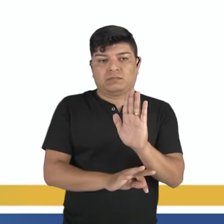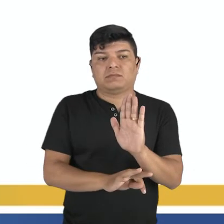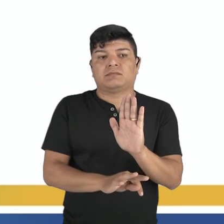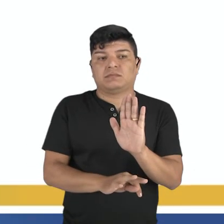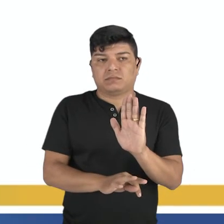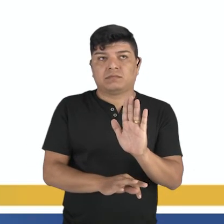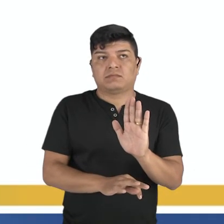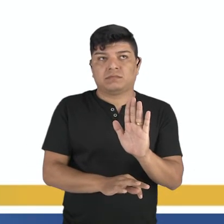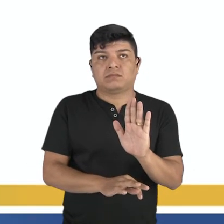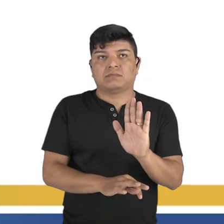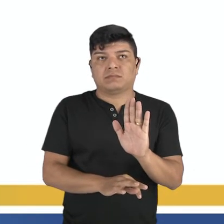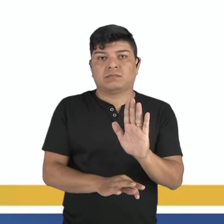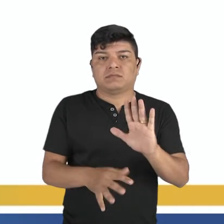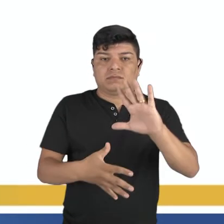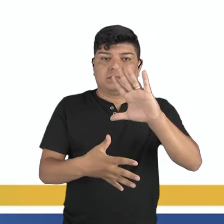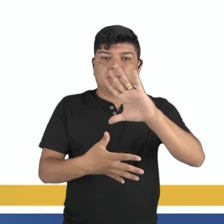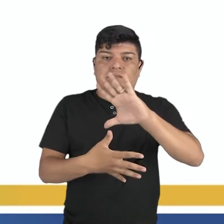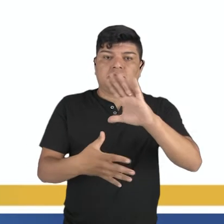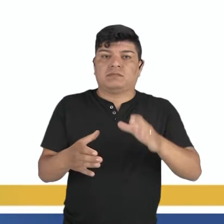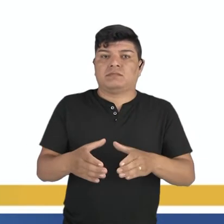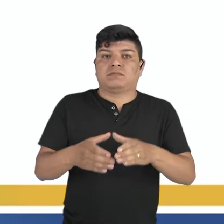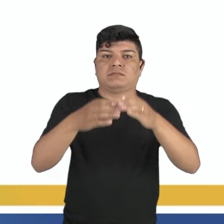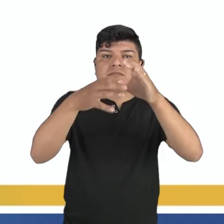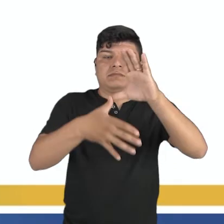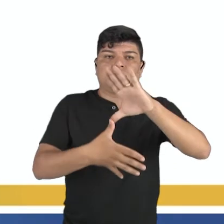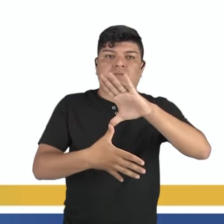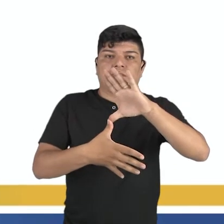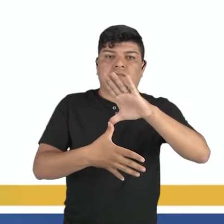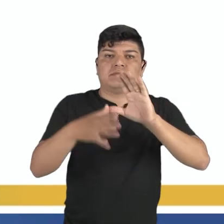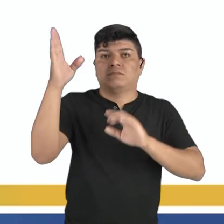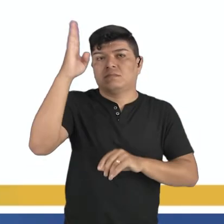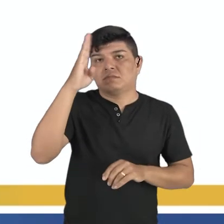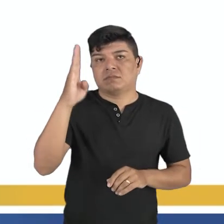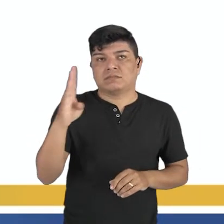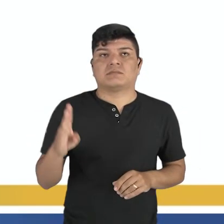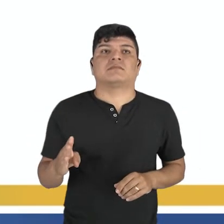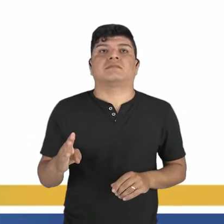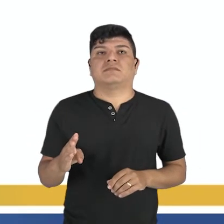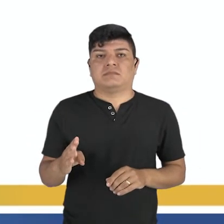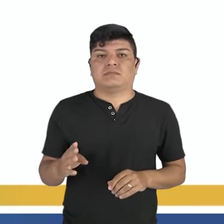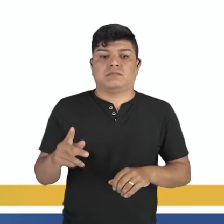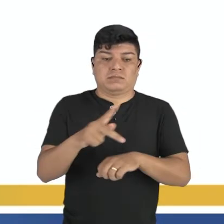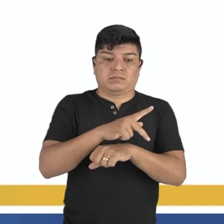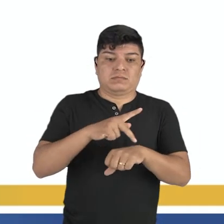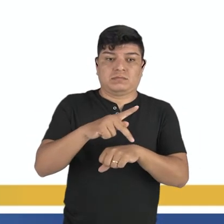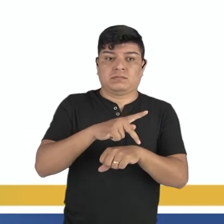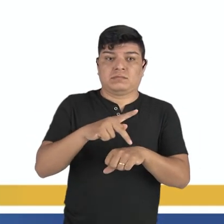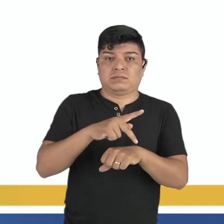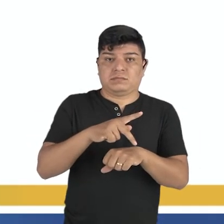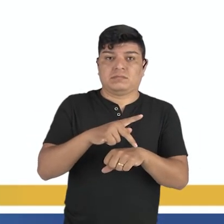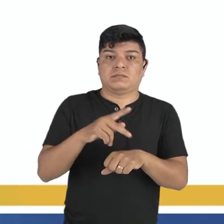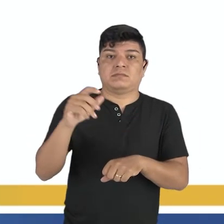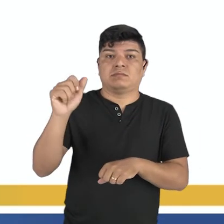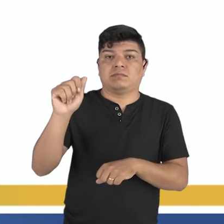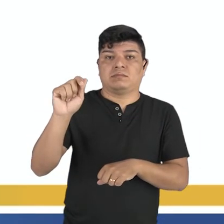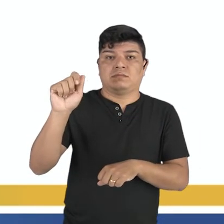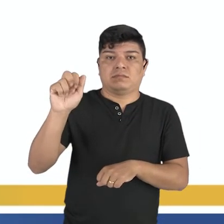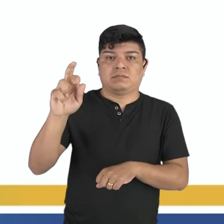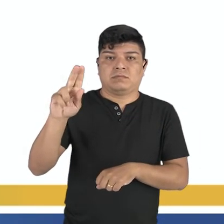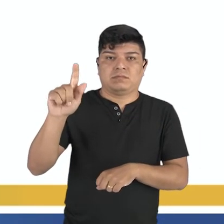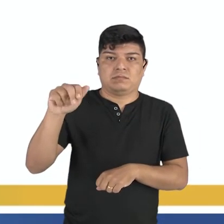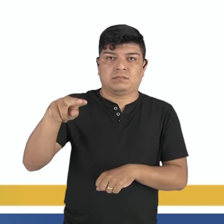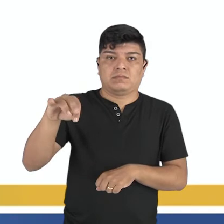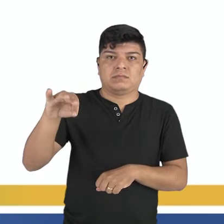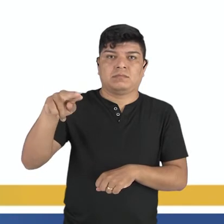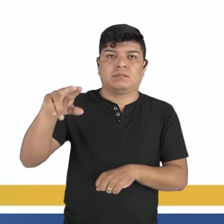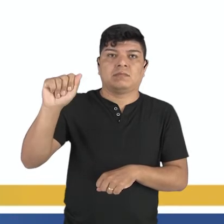lá, Copa América no Brasil. Como assim? O que foi que aconteceu? Nos países da Argentina e Colômbia, os casos de Covid e as